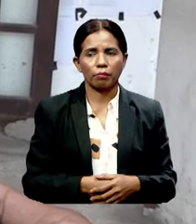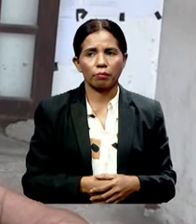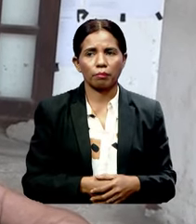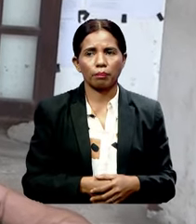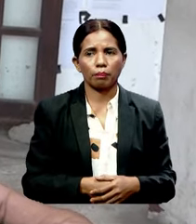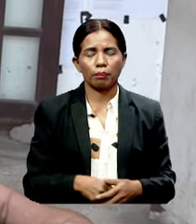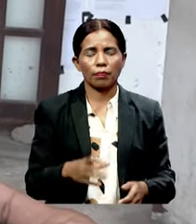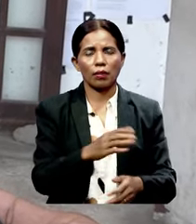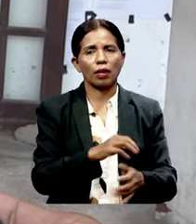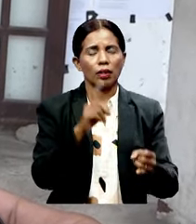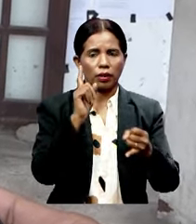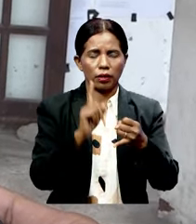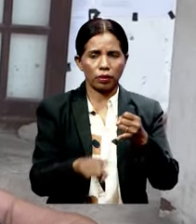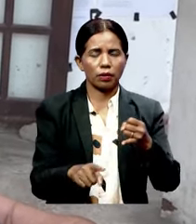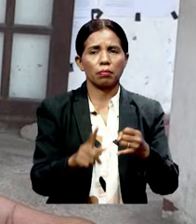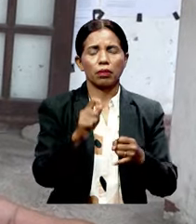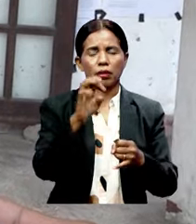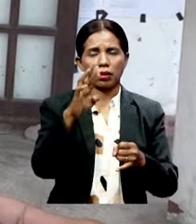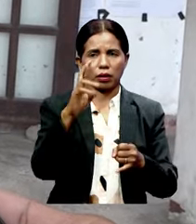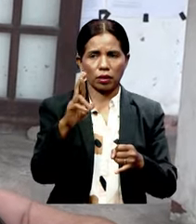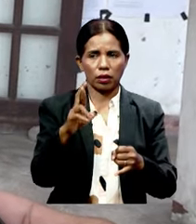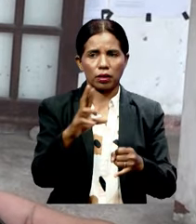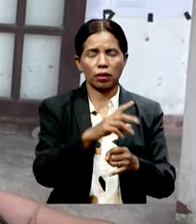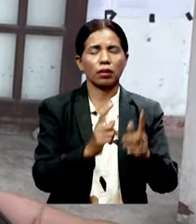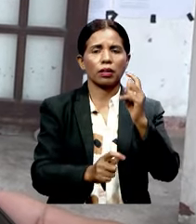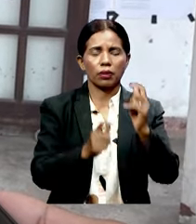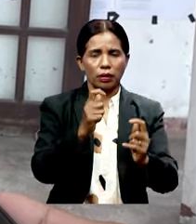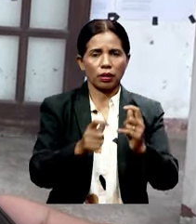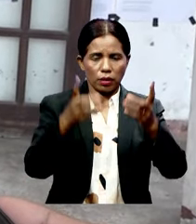medida dia ikut lima tir, mai harus tir, mai ber tribunal di sini